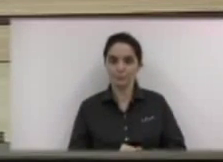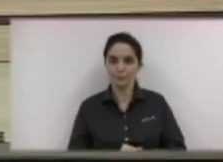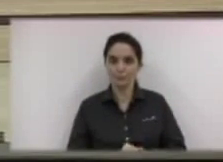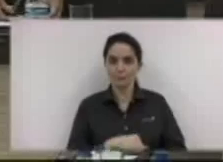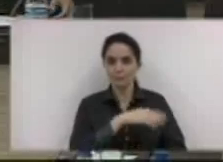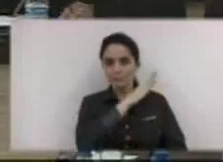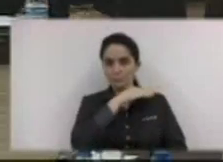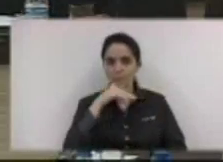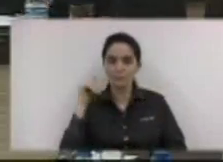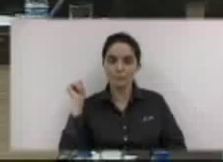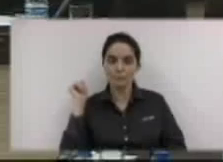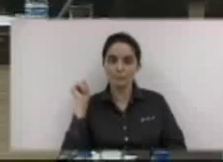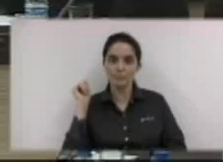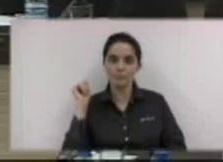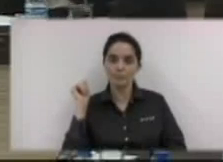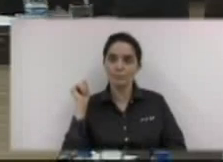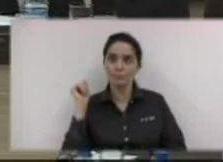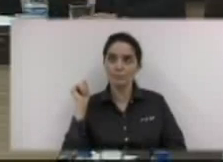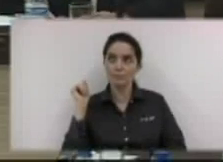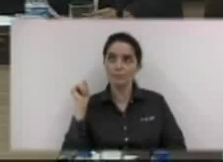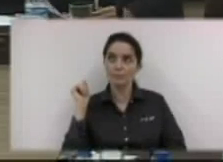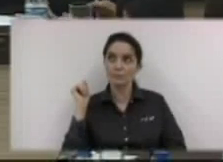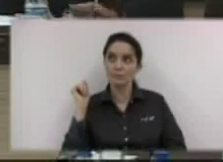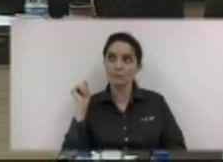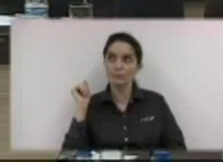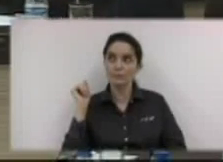Vereador Aloísio Marinho de Andrade.